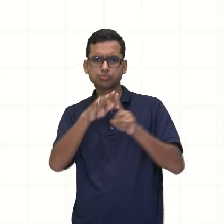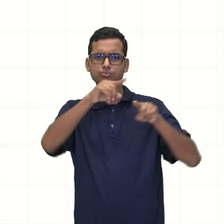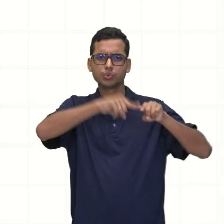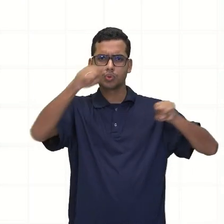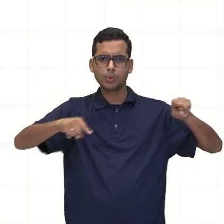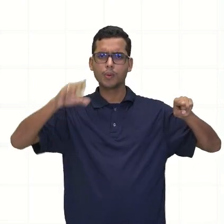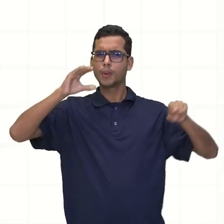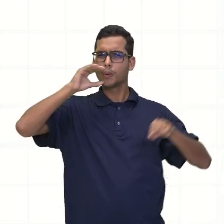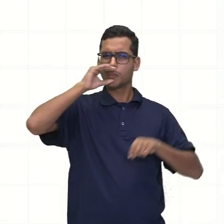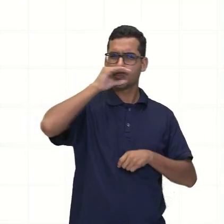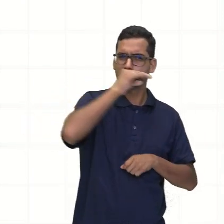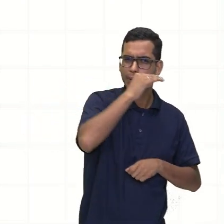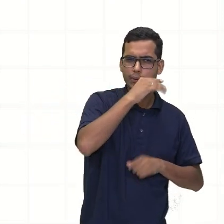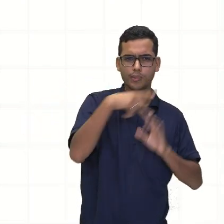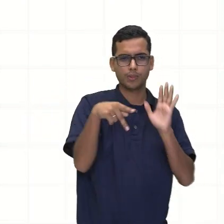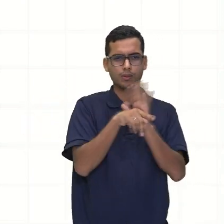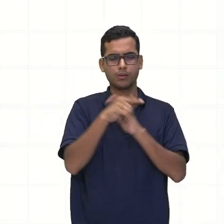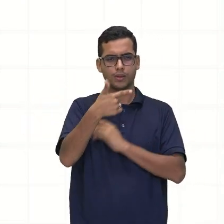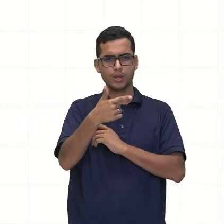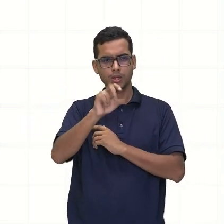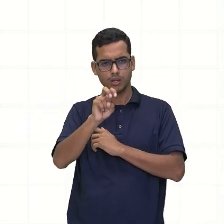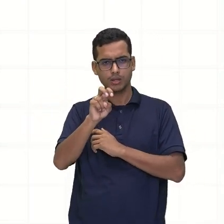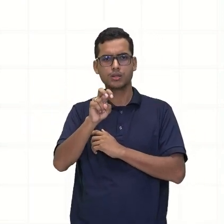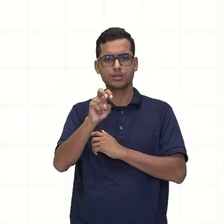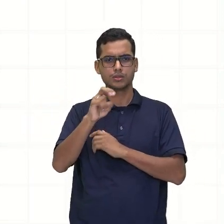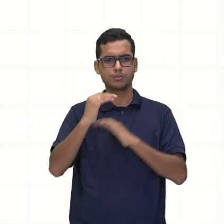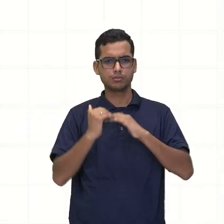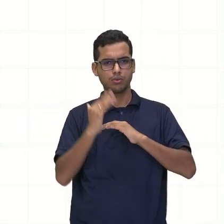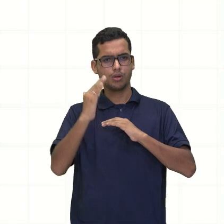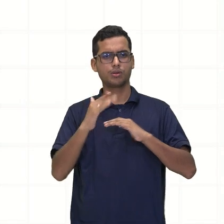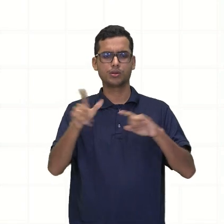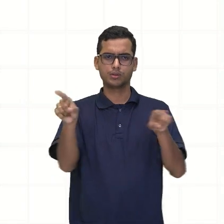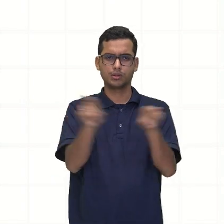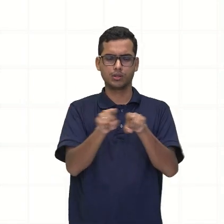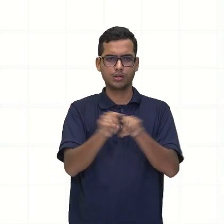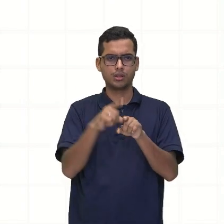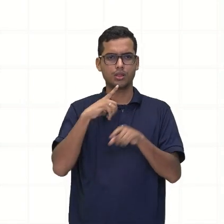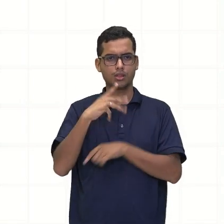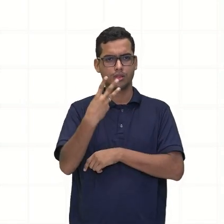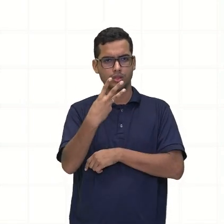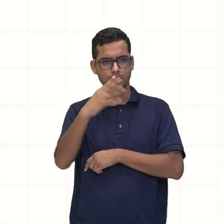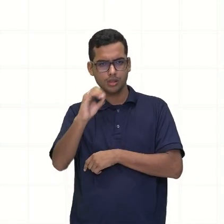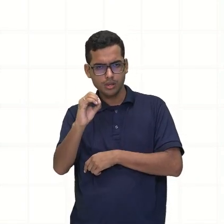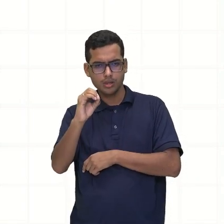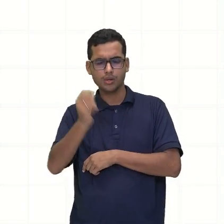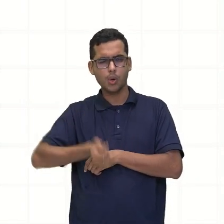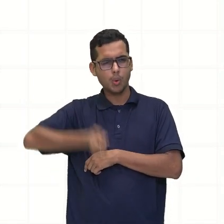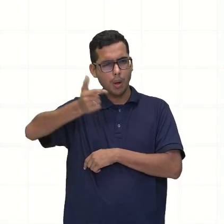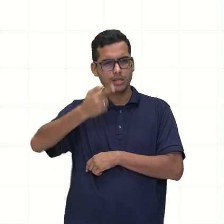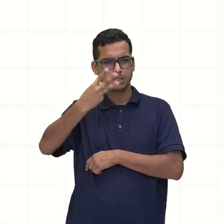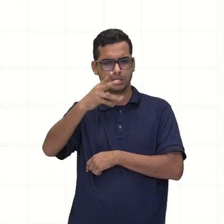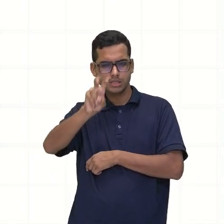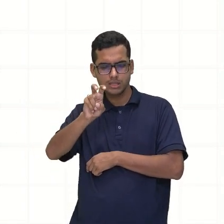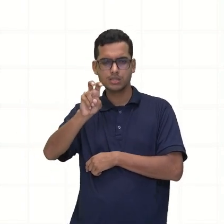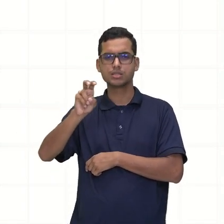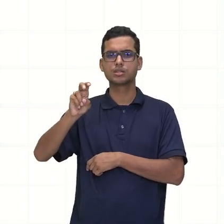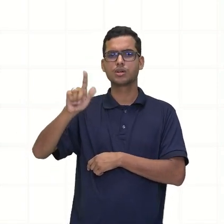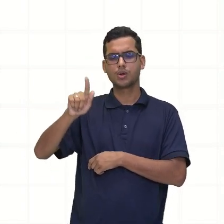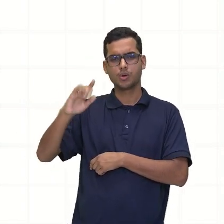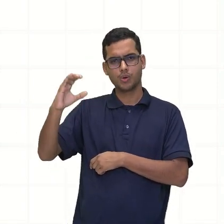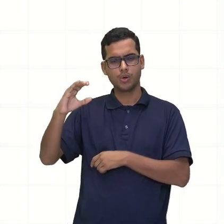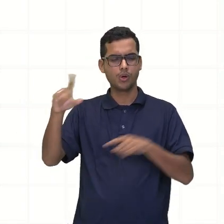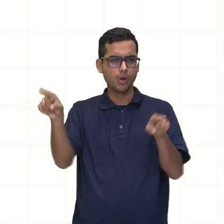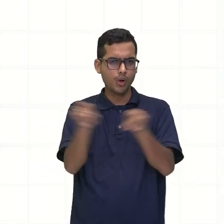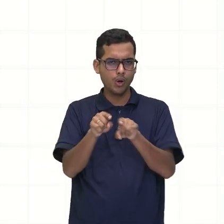temperaturas aqui acima de 25 graus, passando aqui de 30 graus, aqui já próximo de 35 graus, né? E aí a